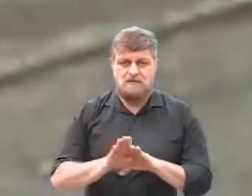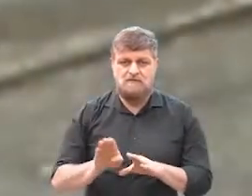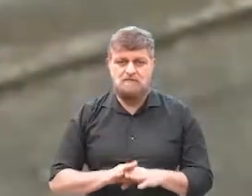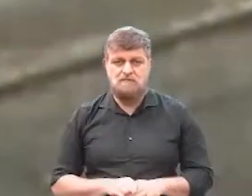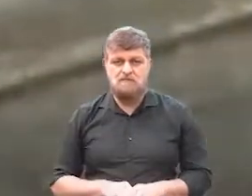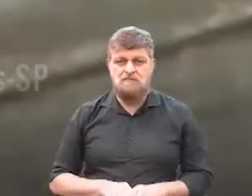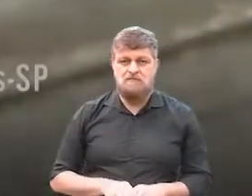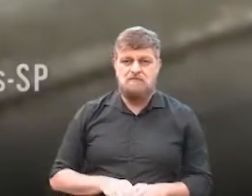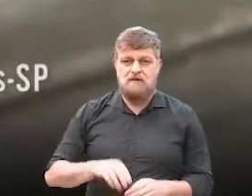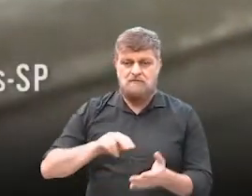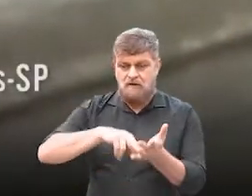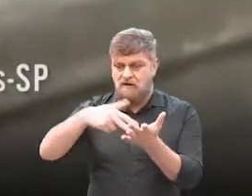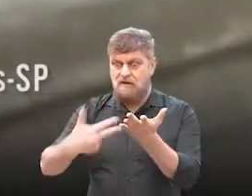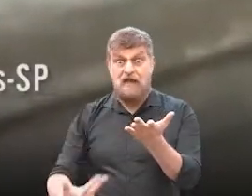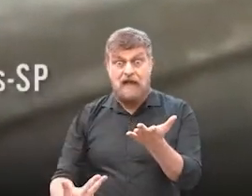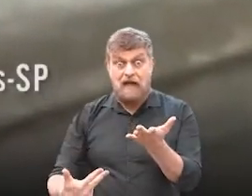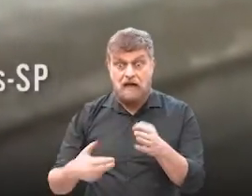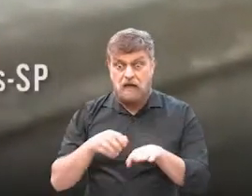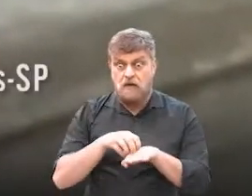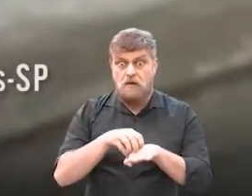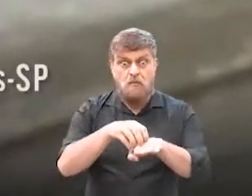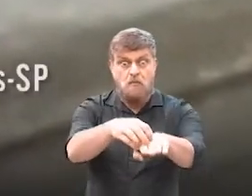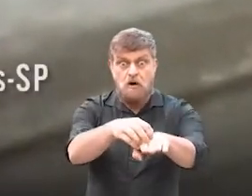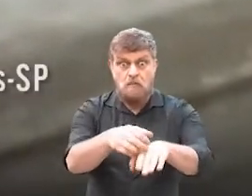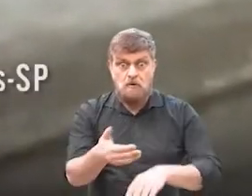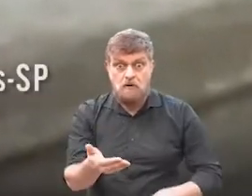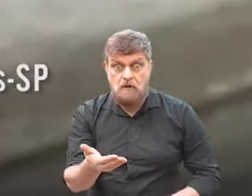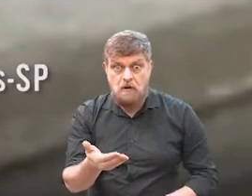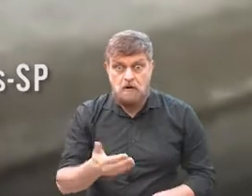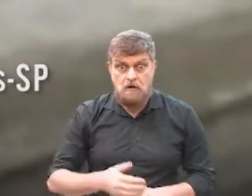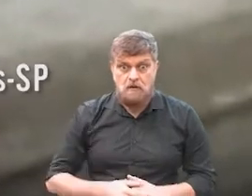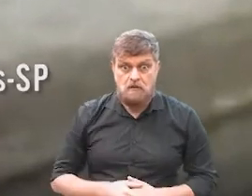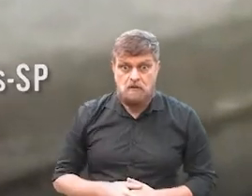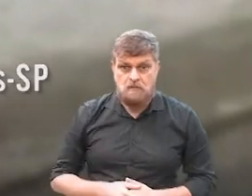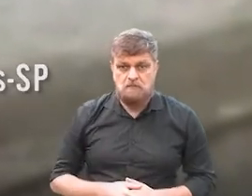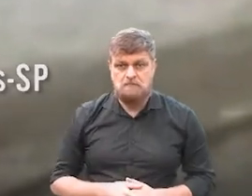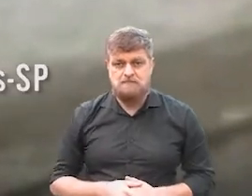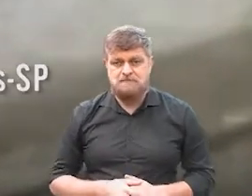ou pelo descuido de prestadores de serviço.